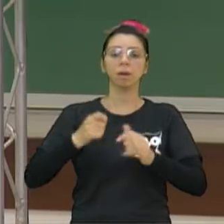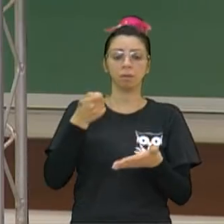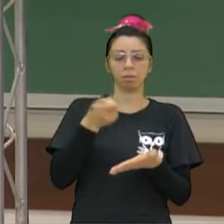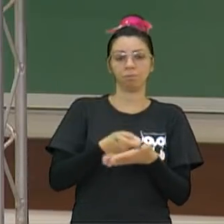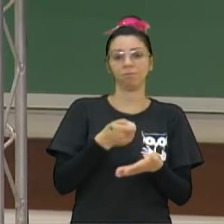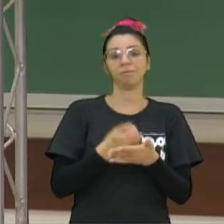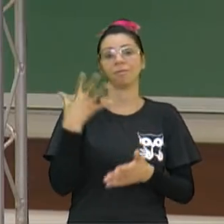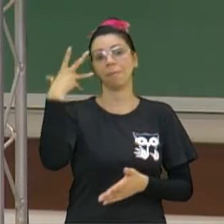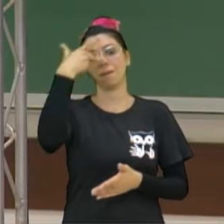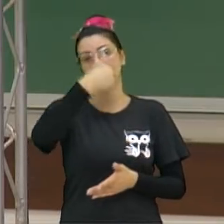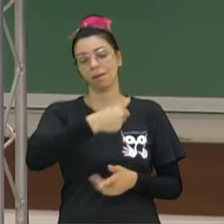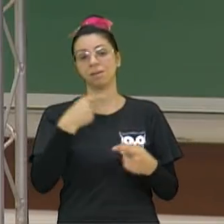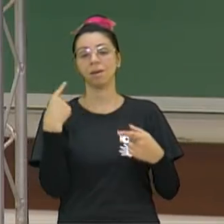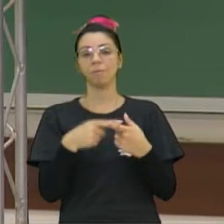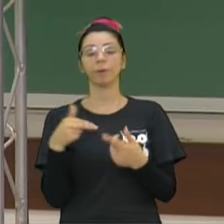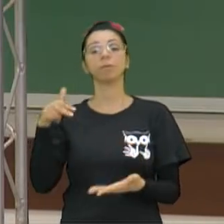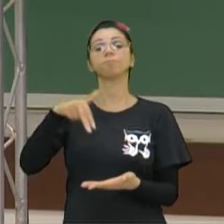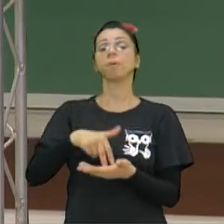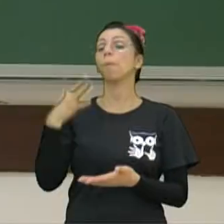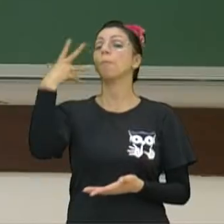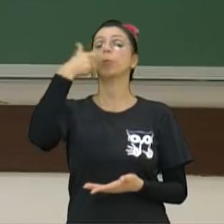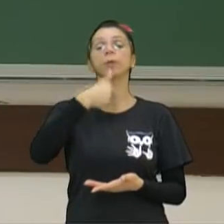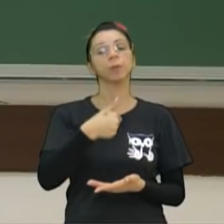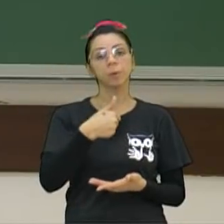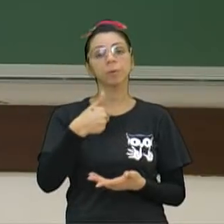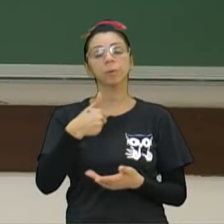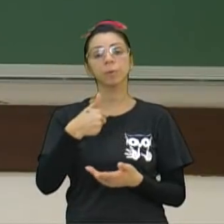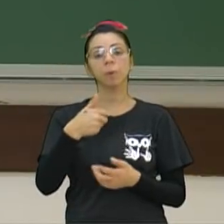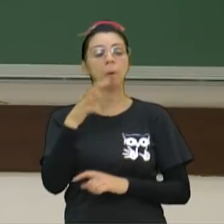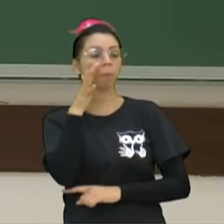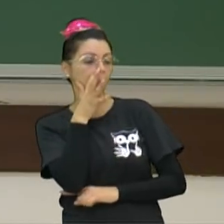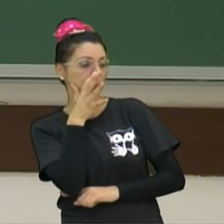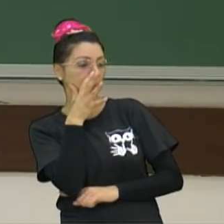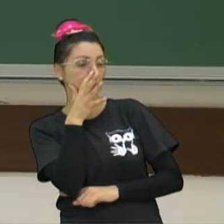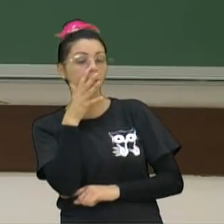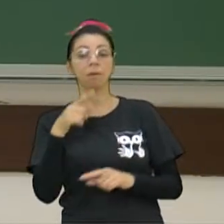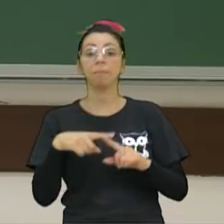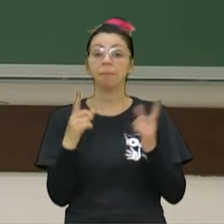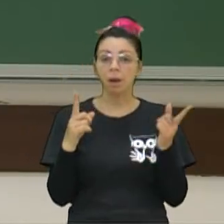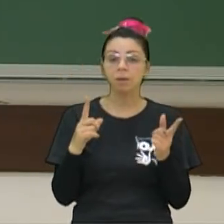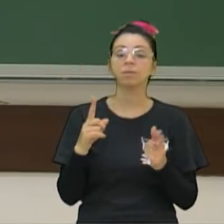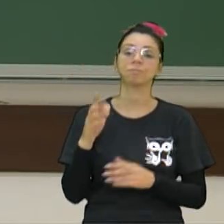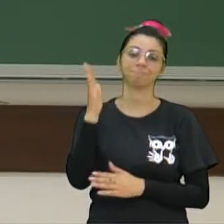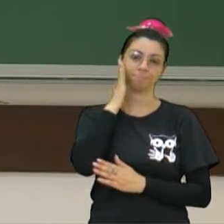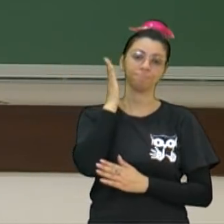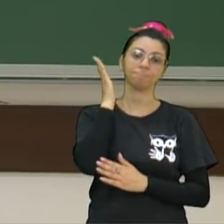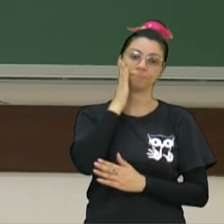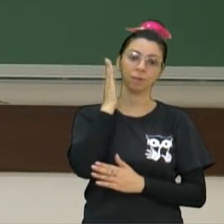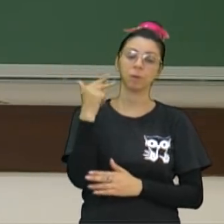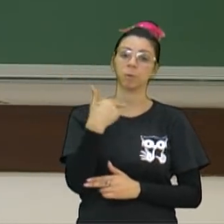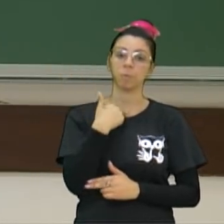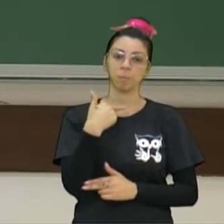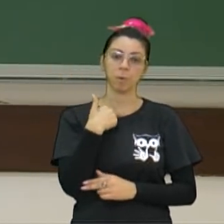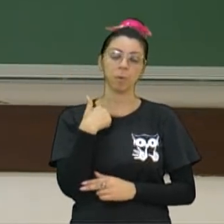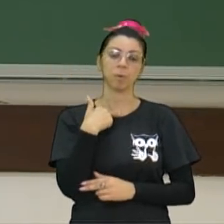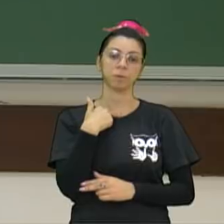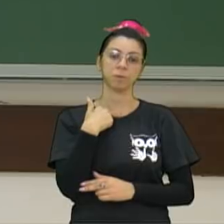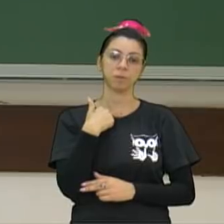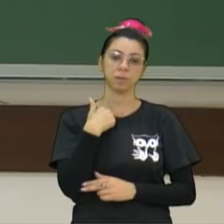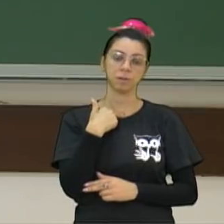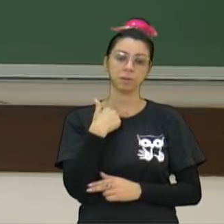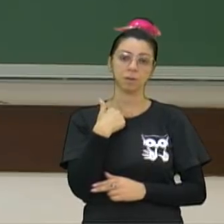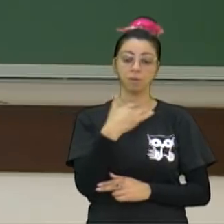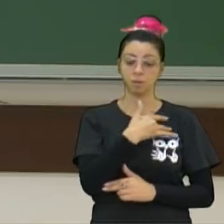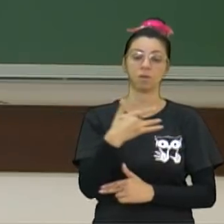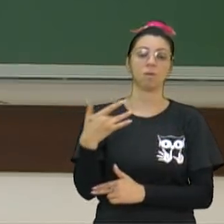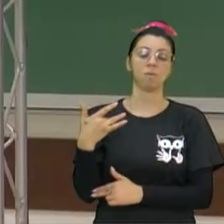da beleza, para ser considerado belo, e tudo que é em excesso, a gente sabe, não pode ser saudável, né? Então, há de se